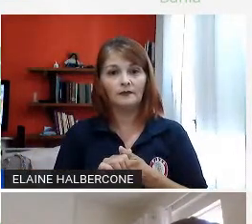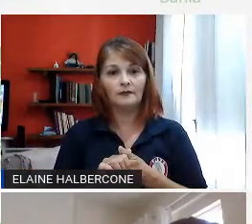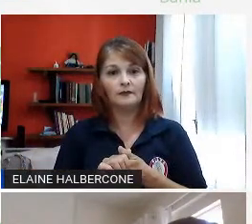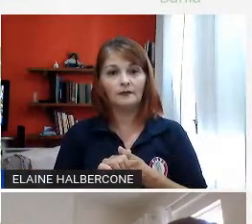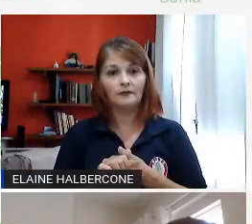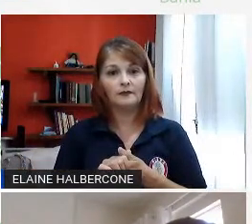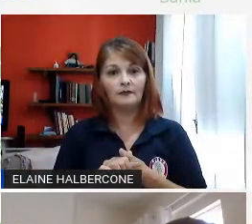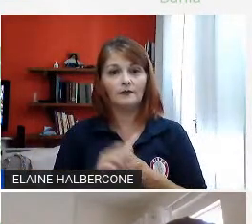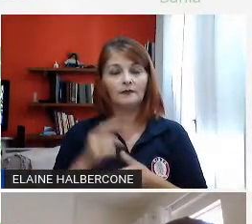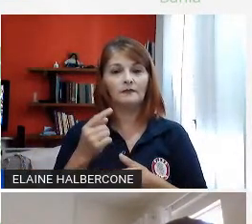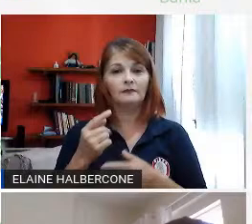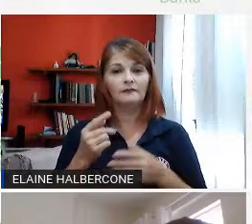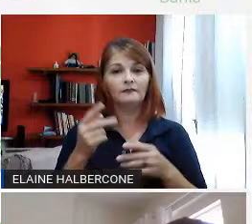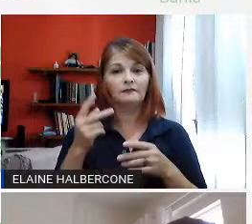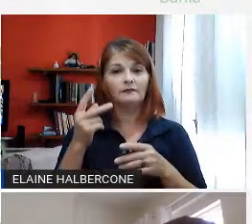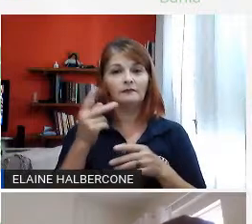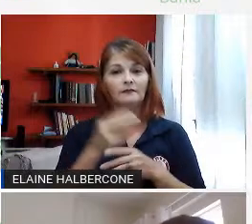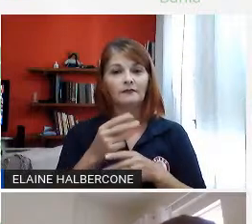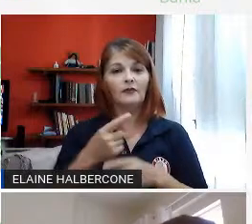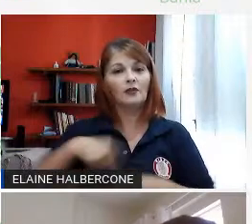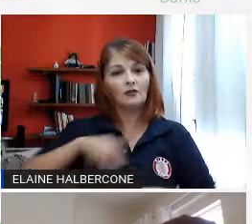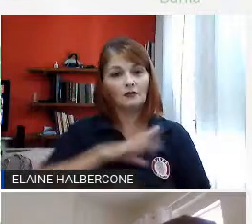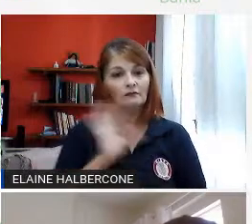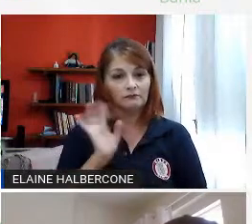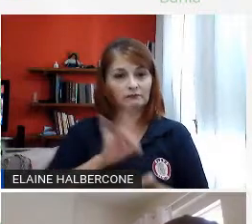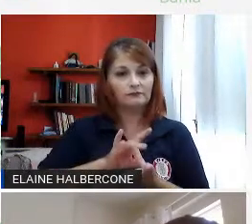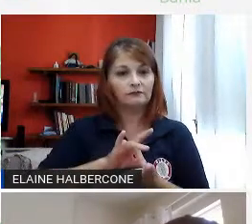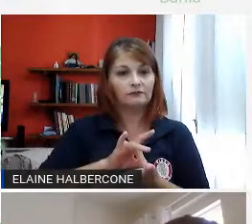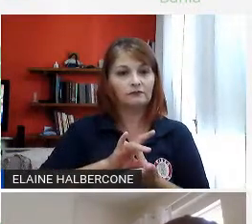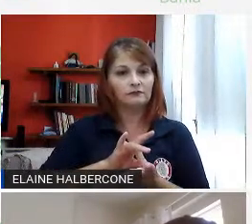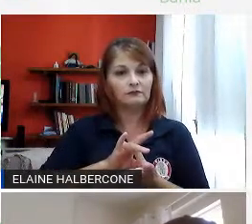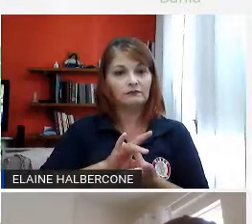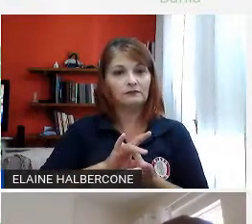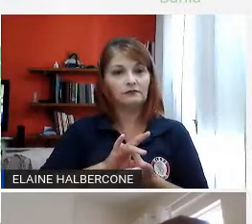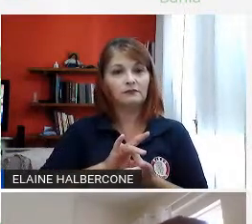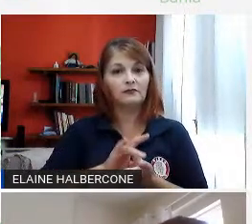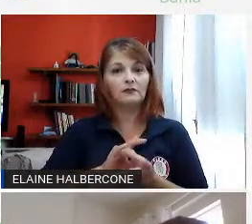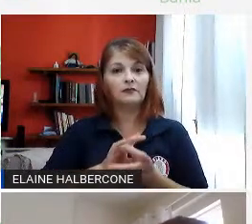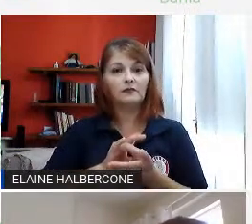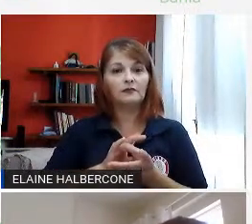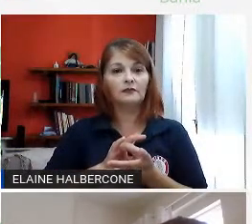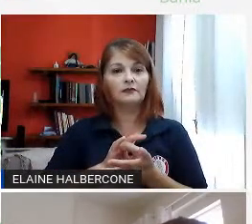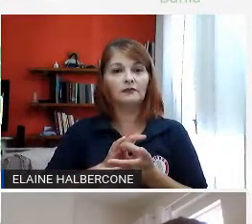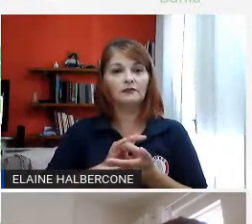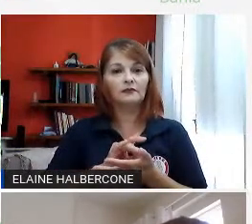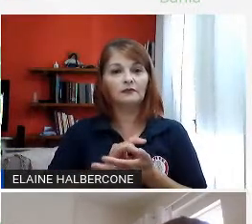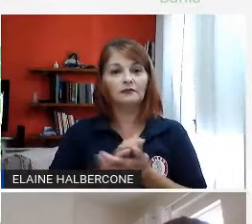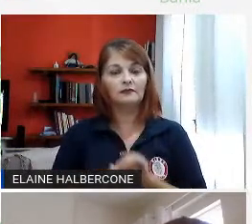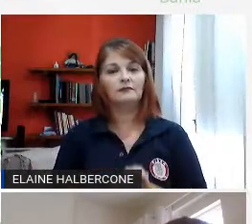Nós esperamos realmente que eles possam